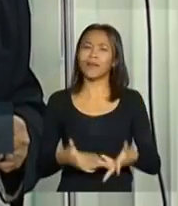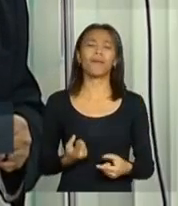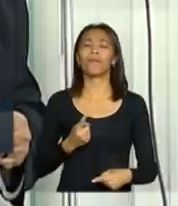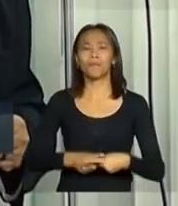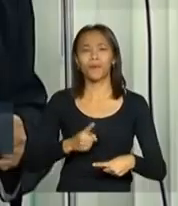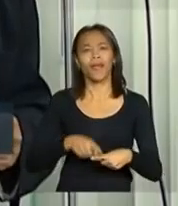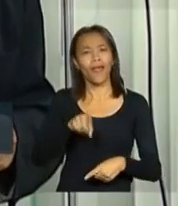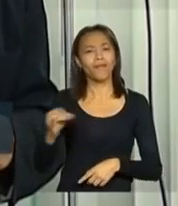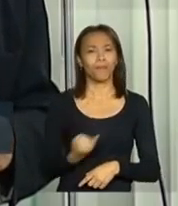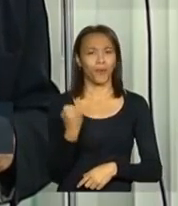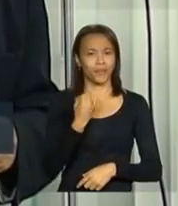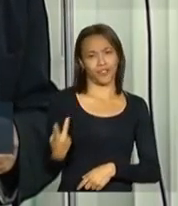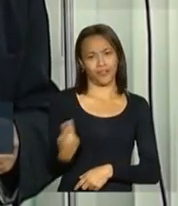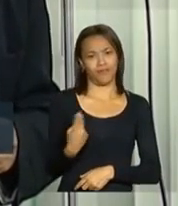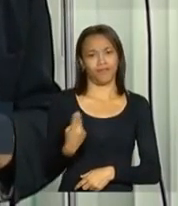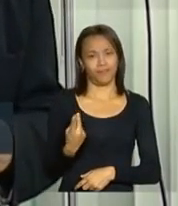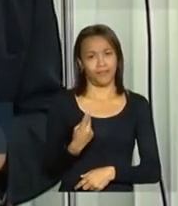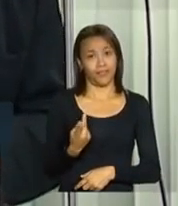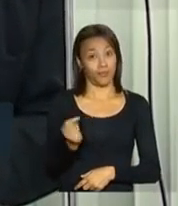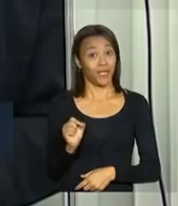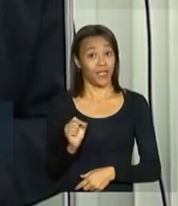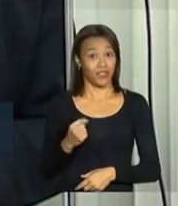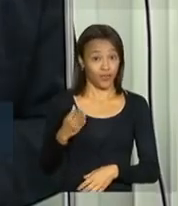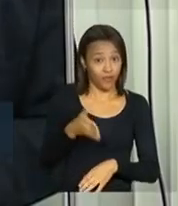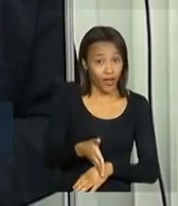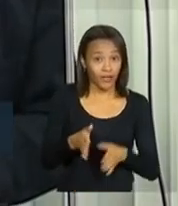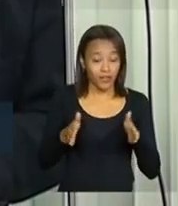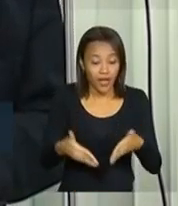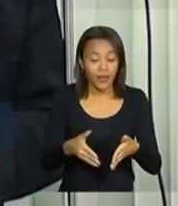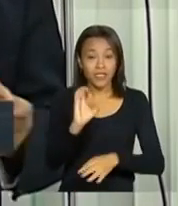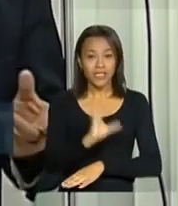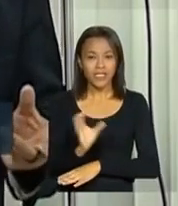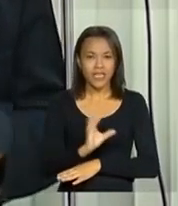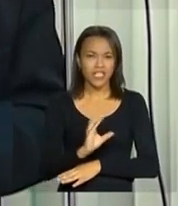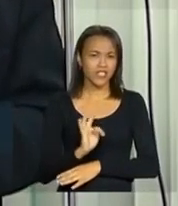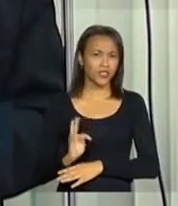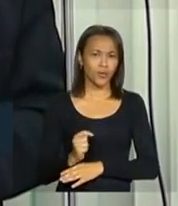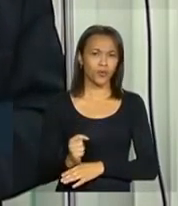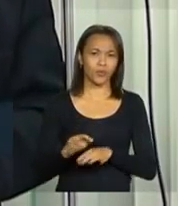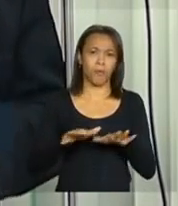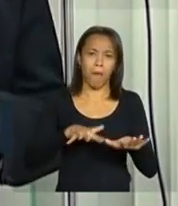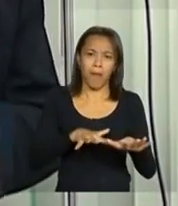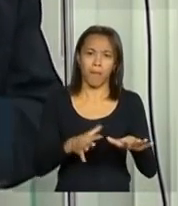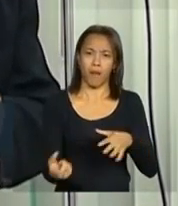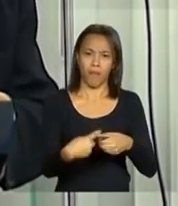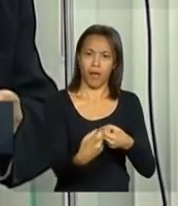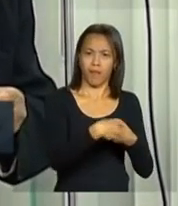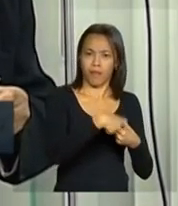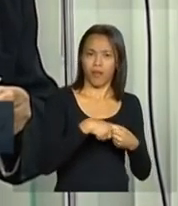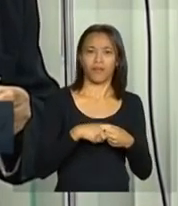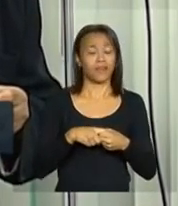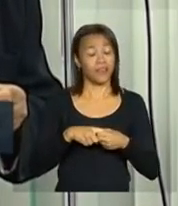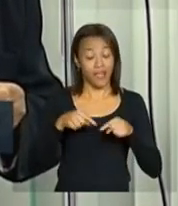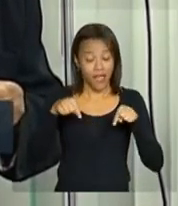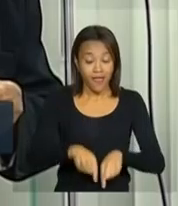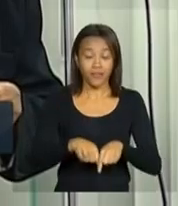é importante a participação da ciência em movimentos como esse, em iniciativas como